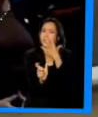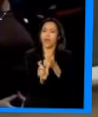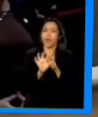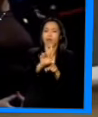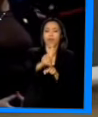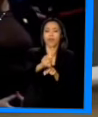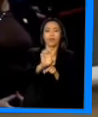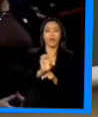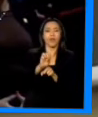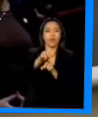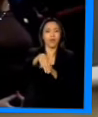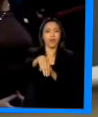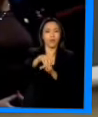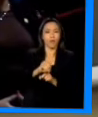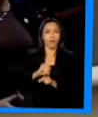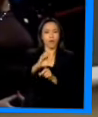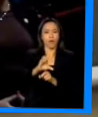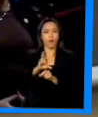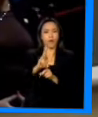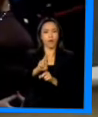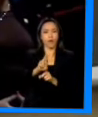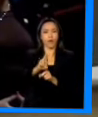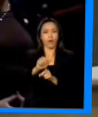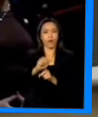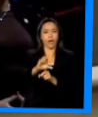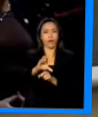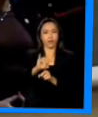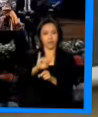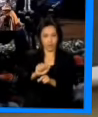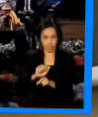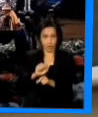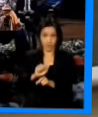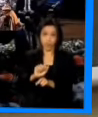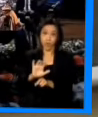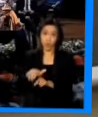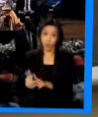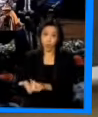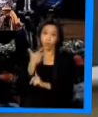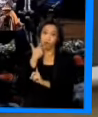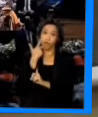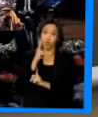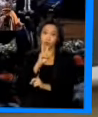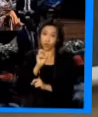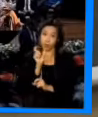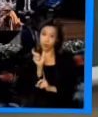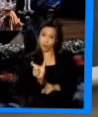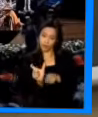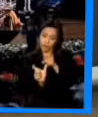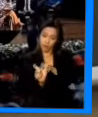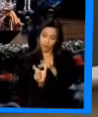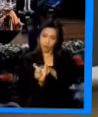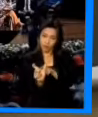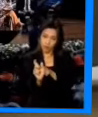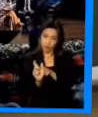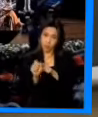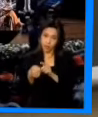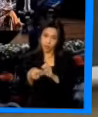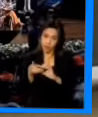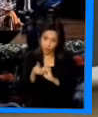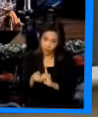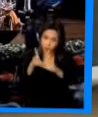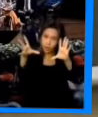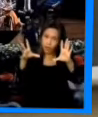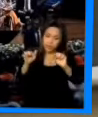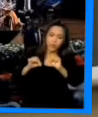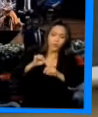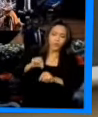né? Fala grosso nas redes sociais, mas quando o sapato aperta, a primeira coisa que eles procuram fazer é fugir